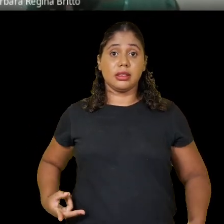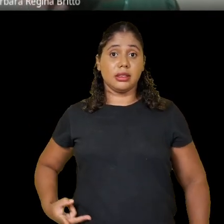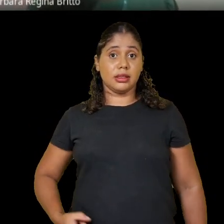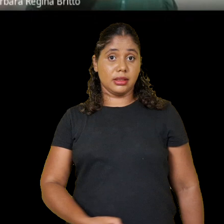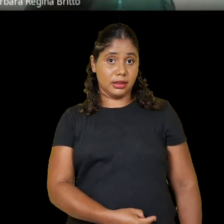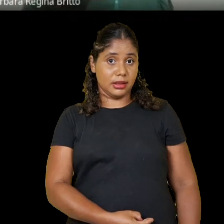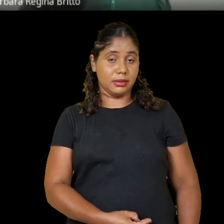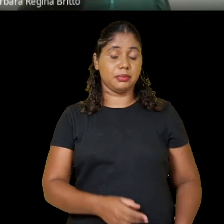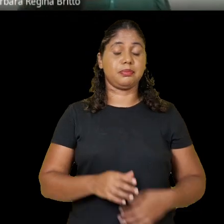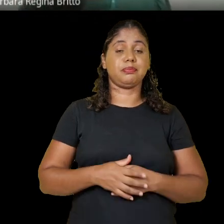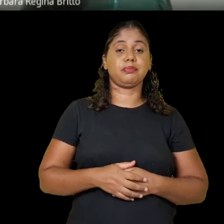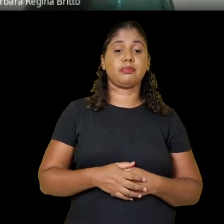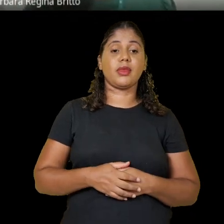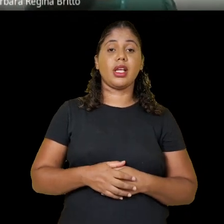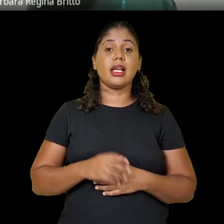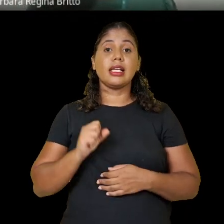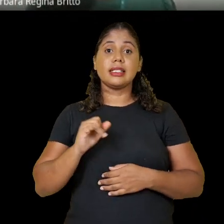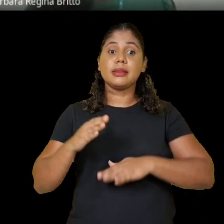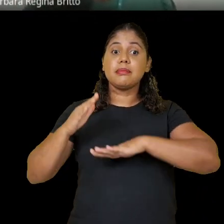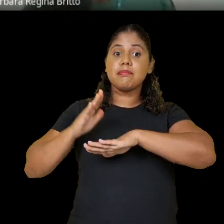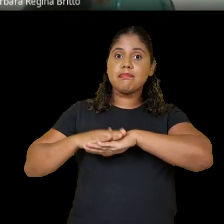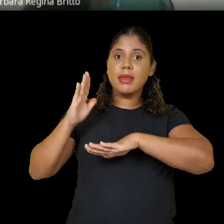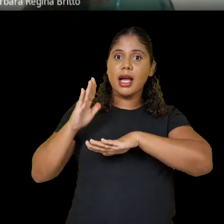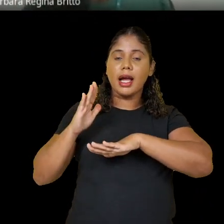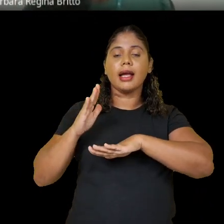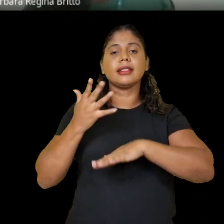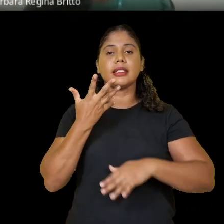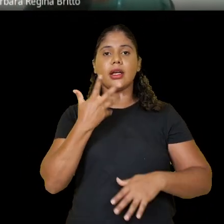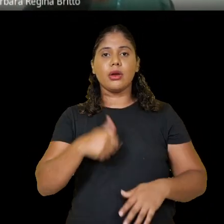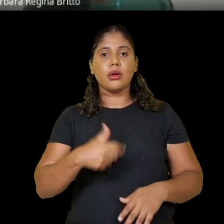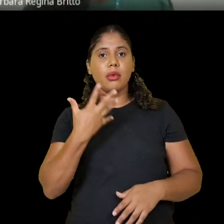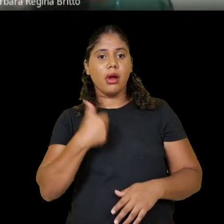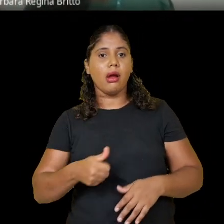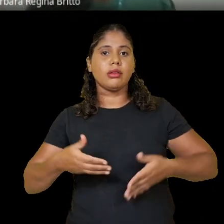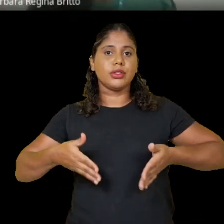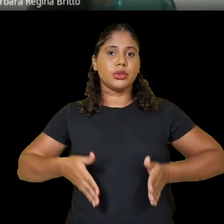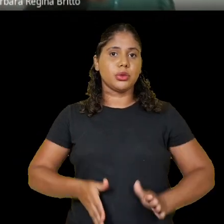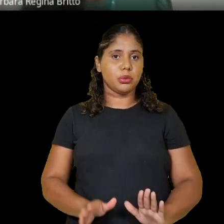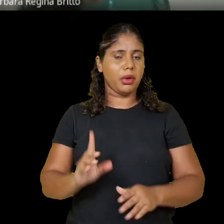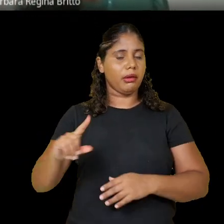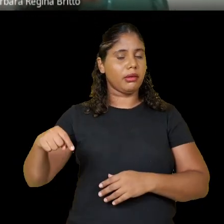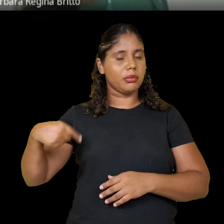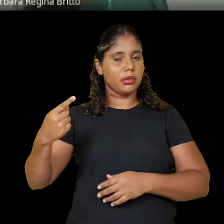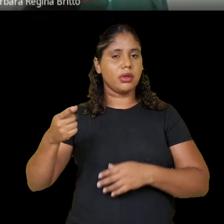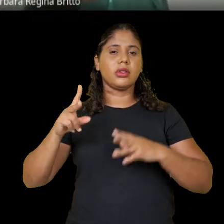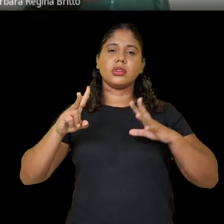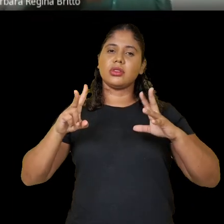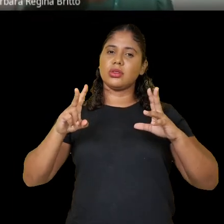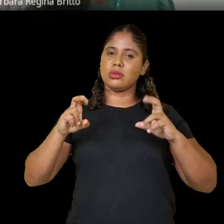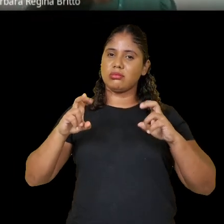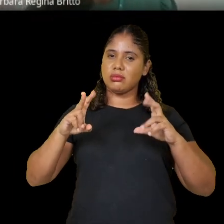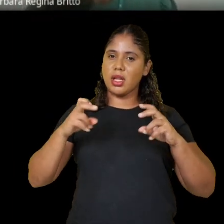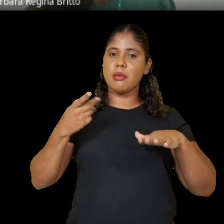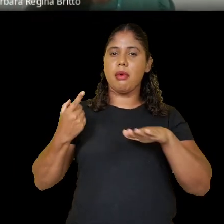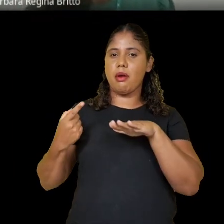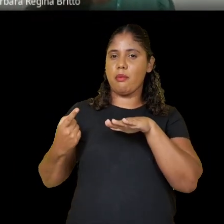porque maior ou igual a isso a gente já considera aí uma hemorragia pós-parto, que é um tema já